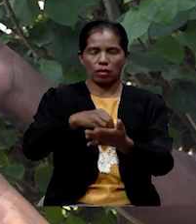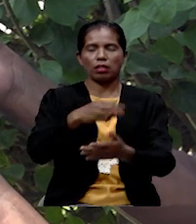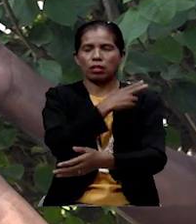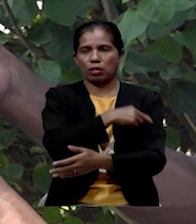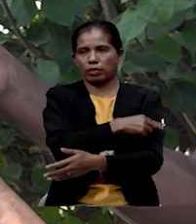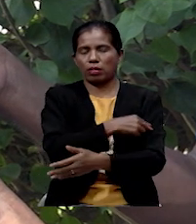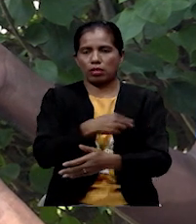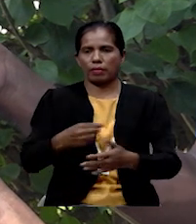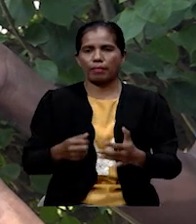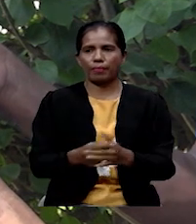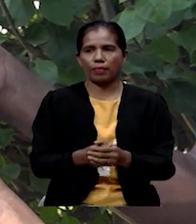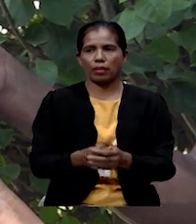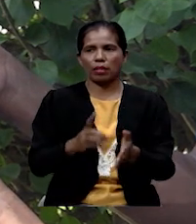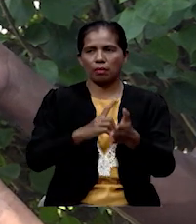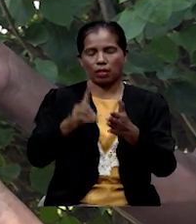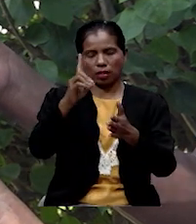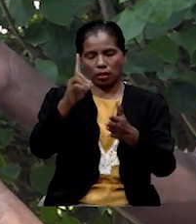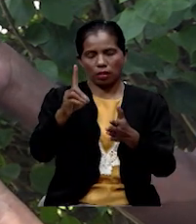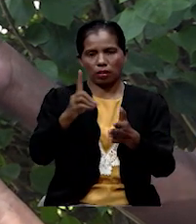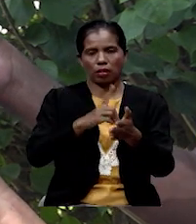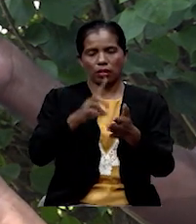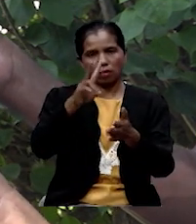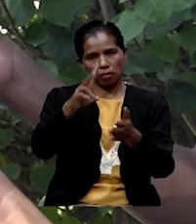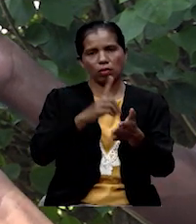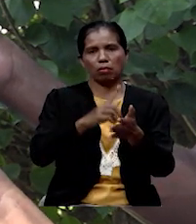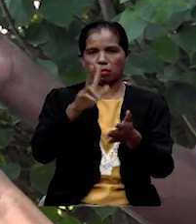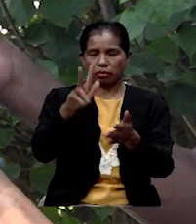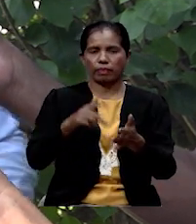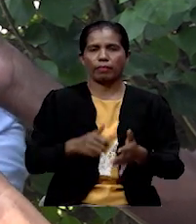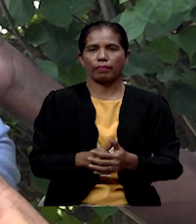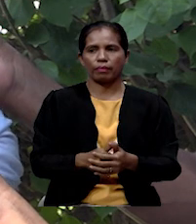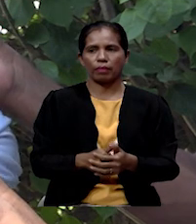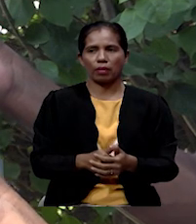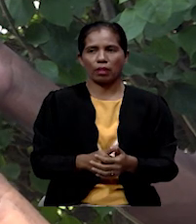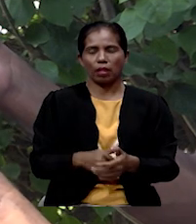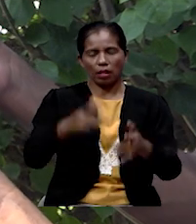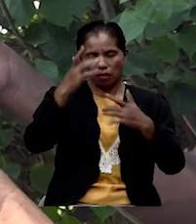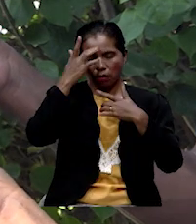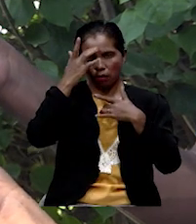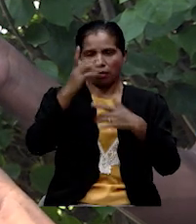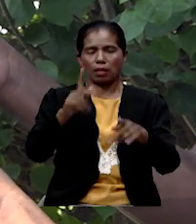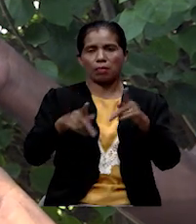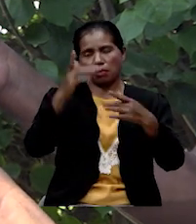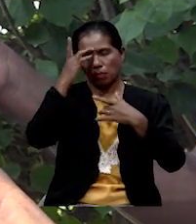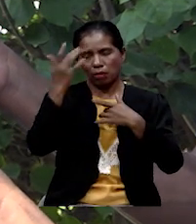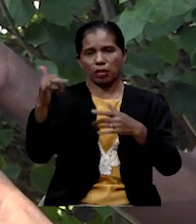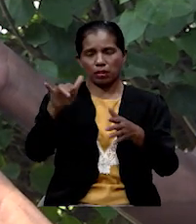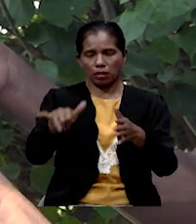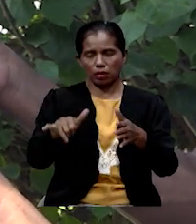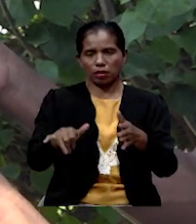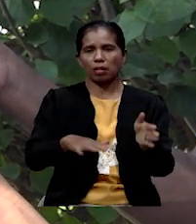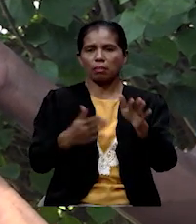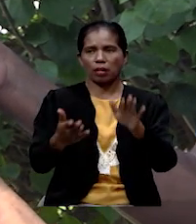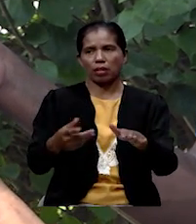ne maka semana de bel da rua ou da latol então pasien sir nebe mai poin hau tete sir nebe ma lakon sir